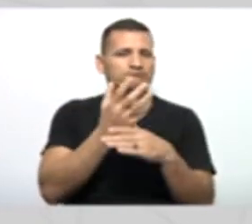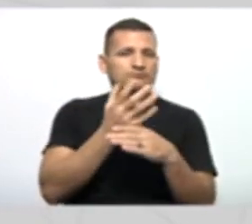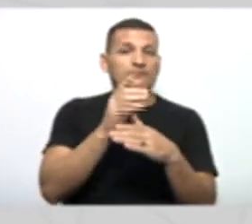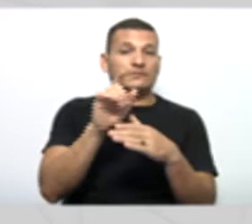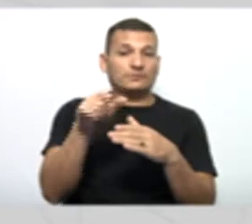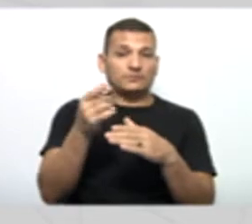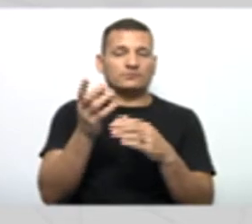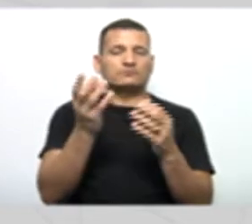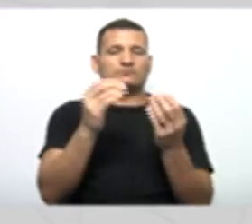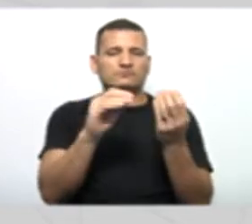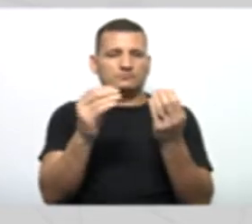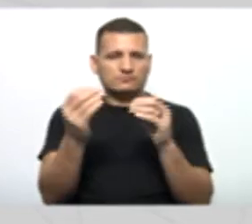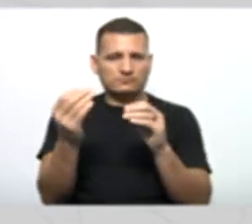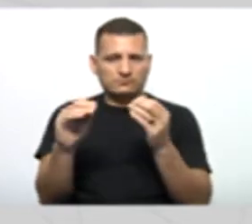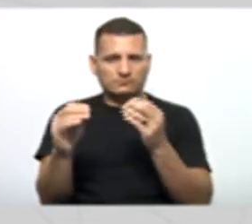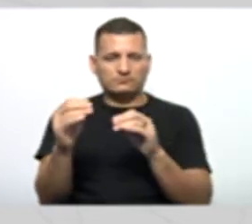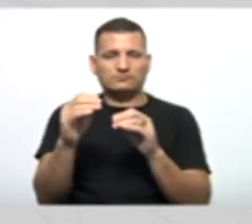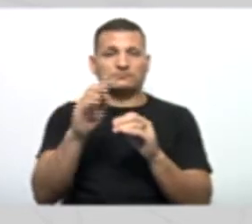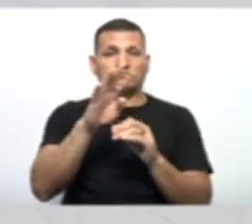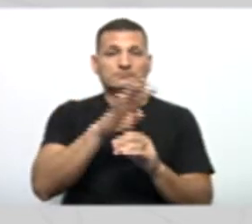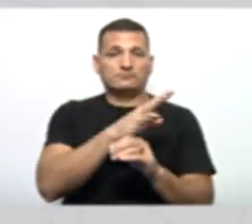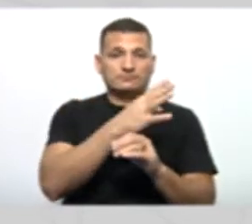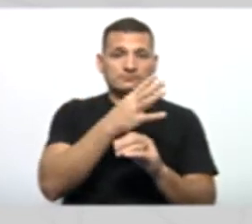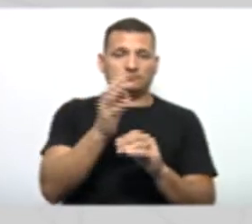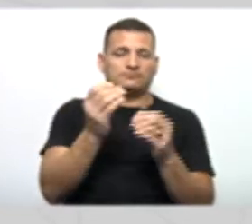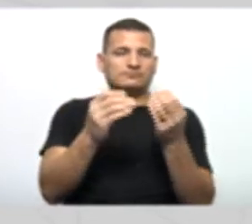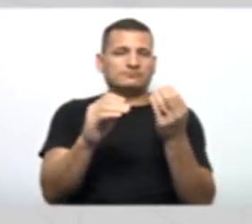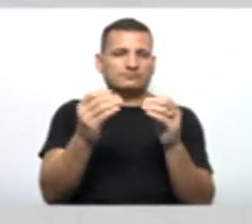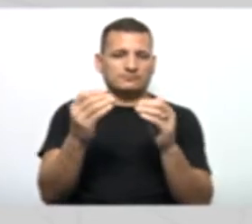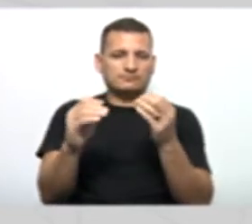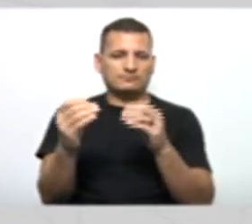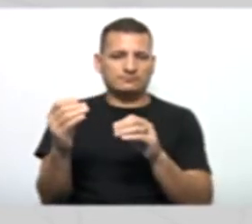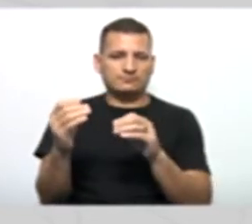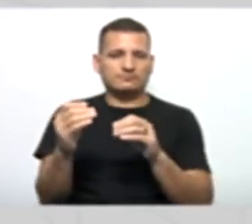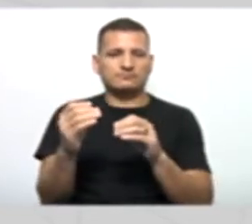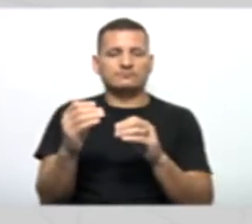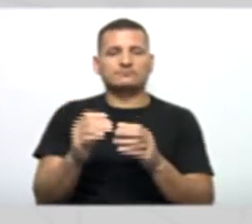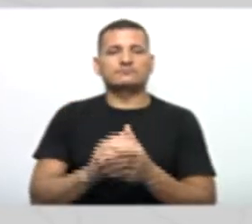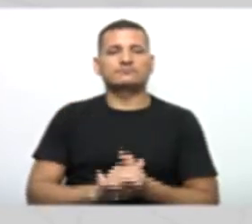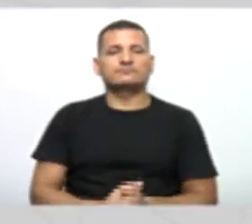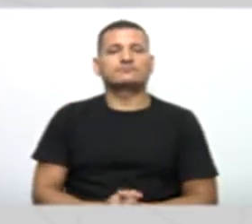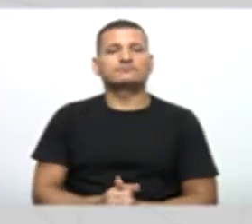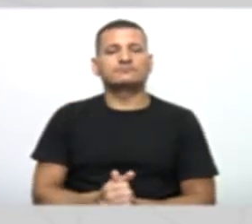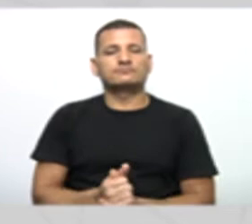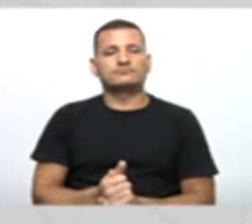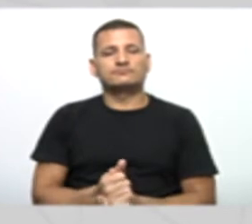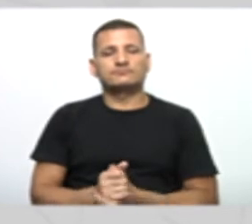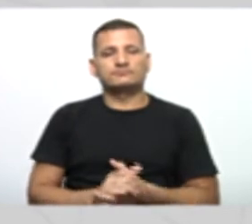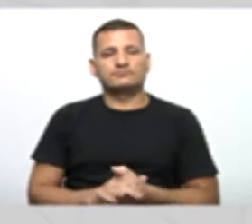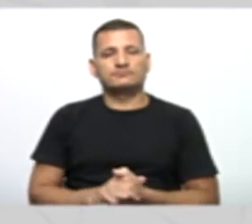primeira coisa que a gente deve fazer é criar um banco de dados ou um database.